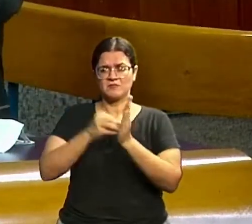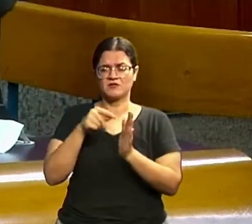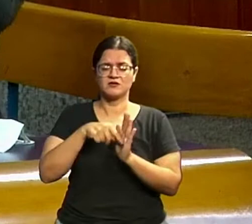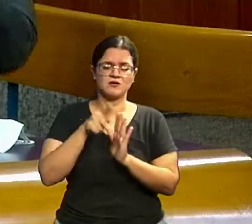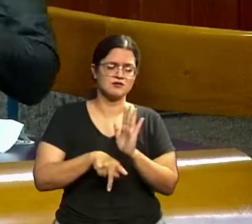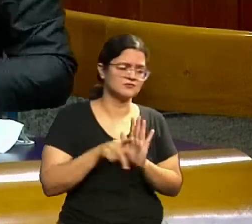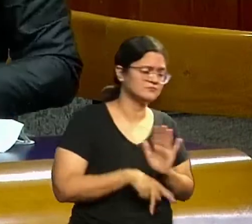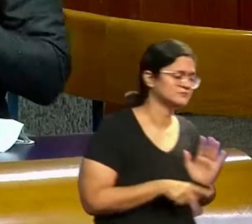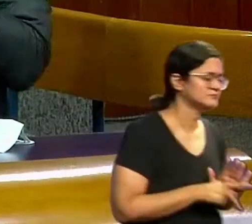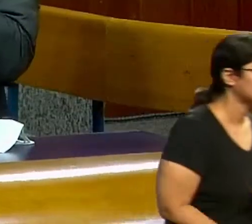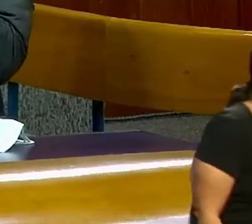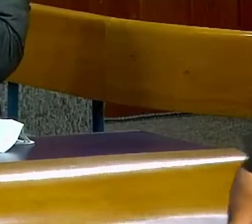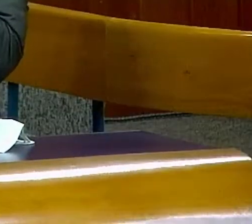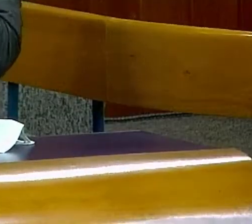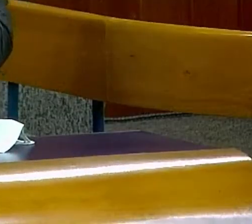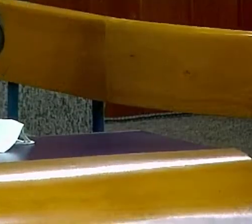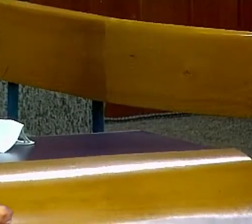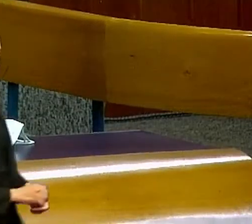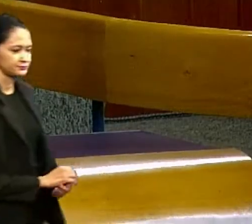de lei, ó,